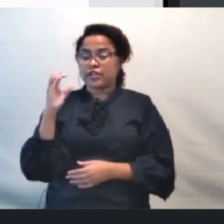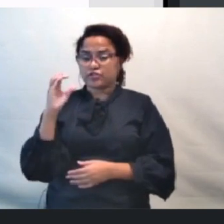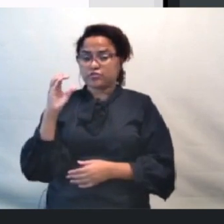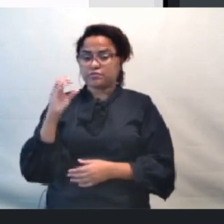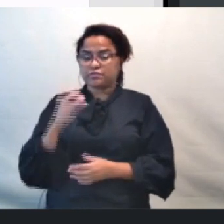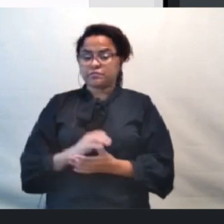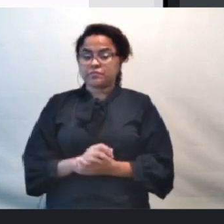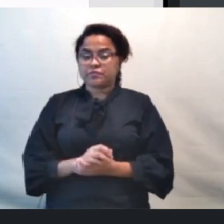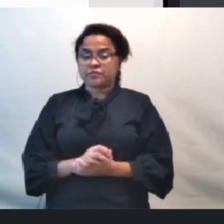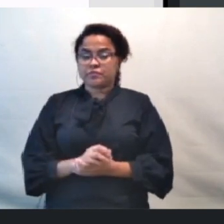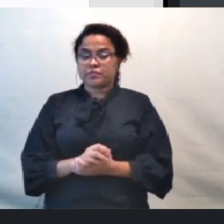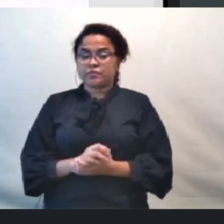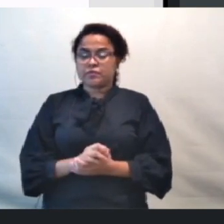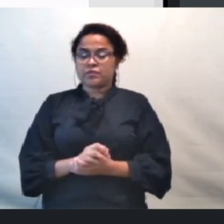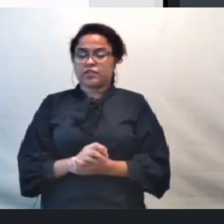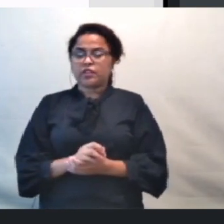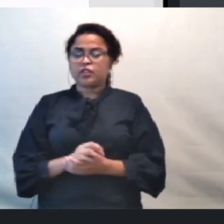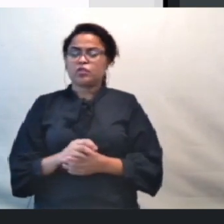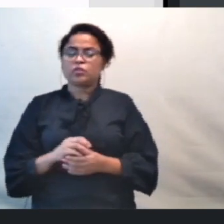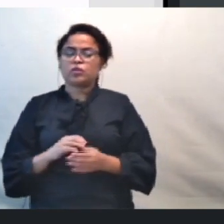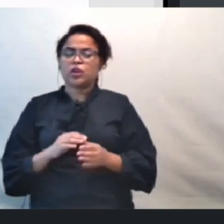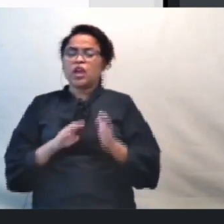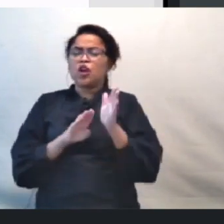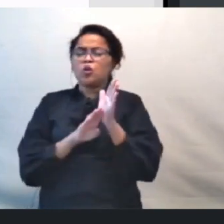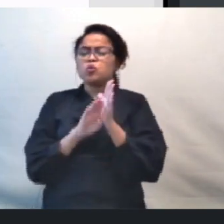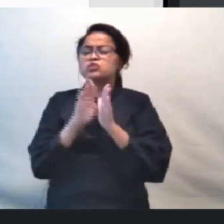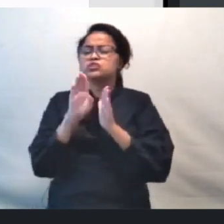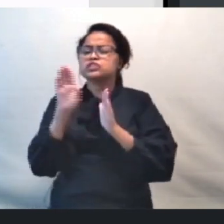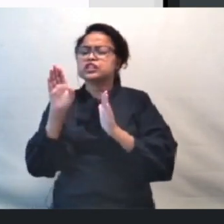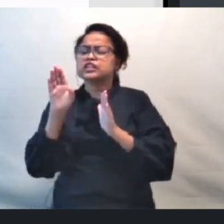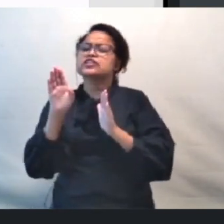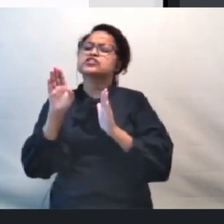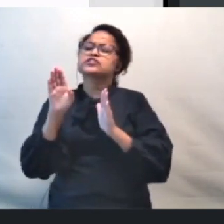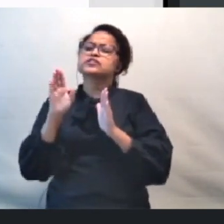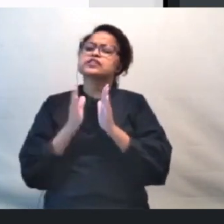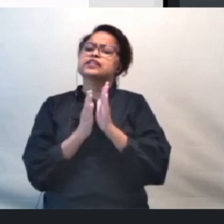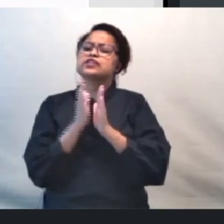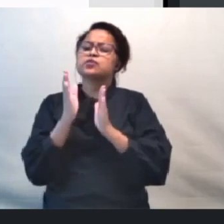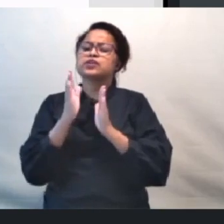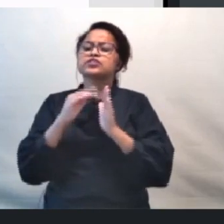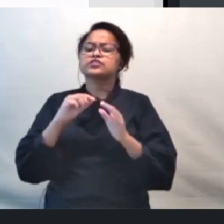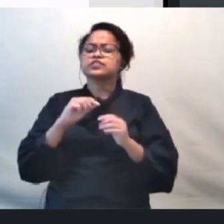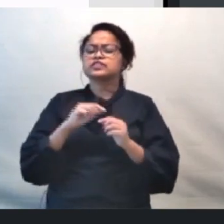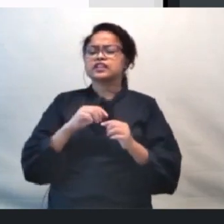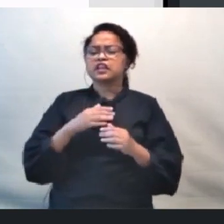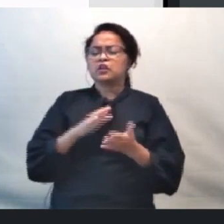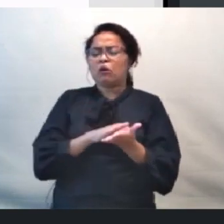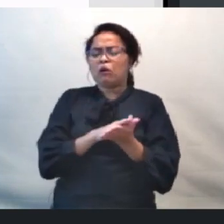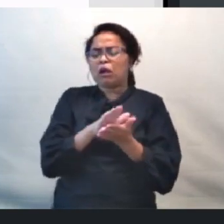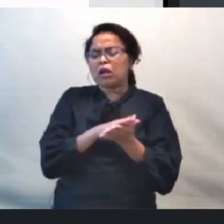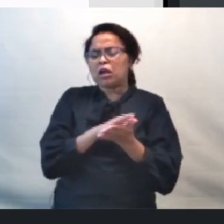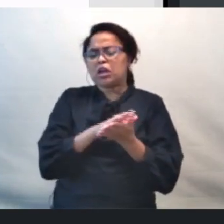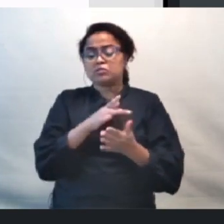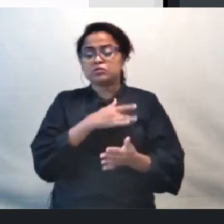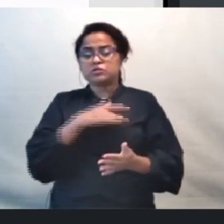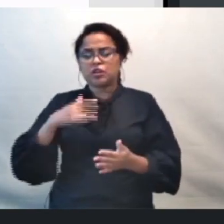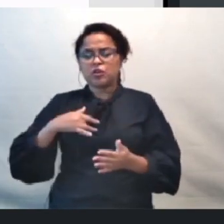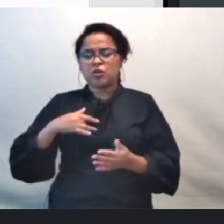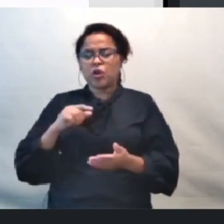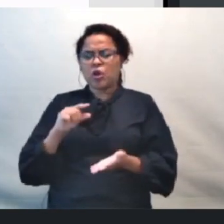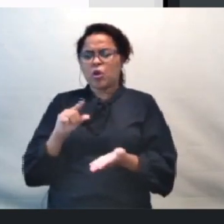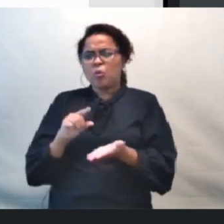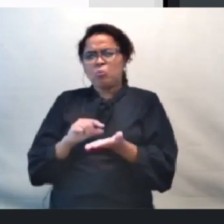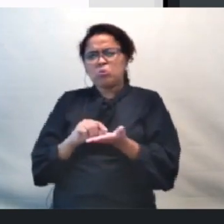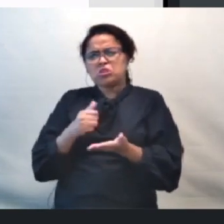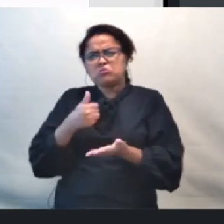Aqui os índices constitucionais gastos com saúde, o mínimo é 15%, as